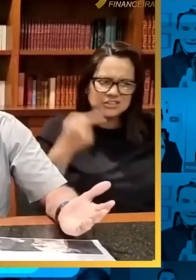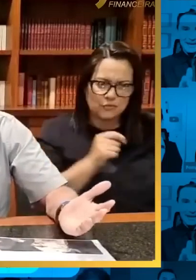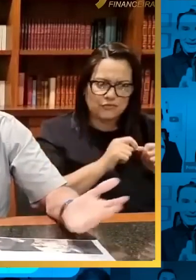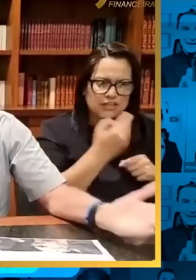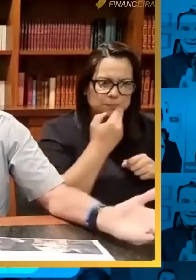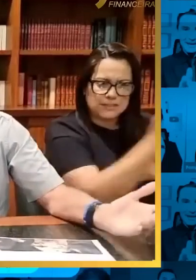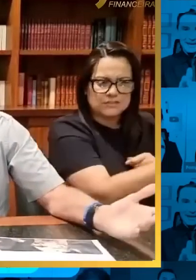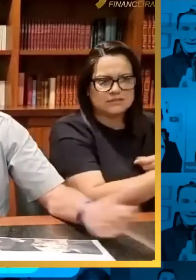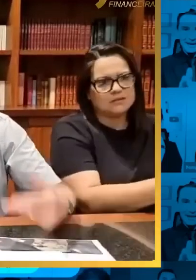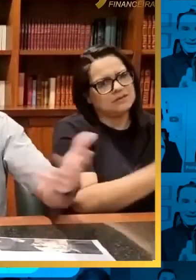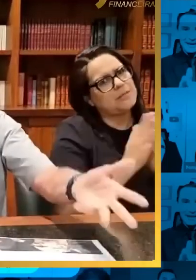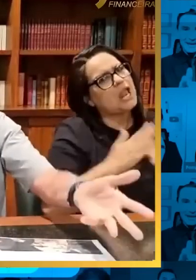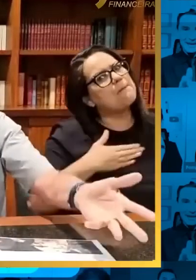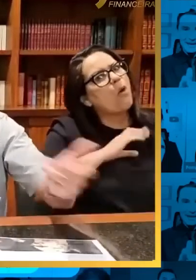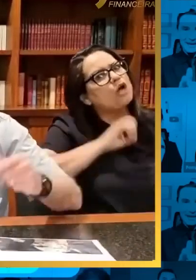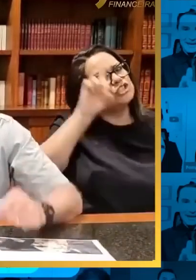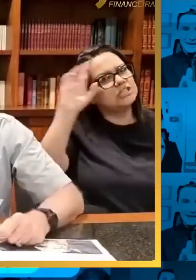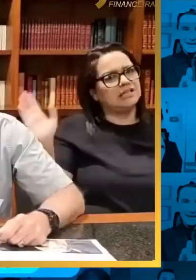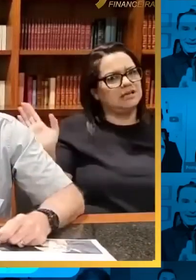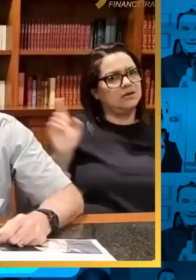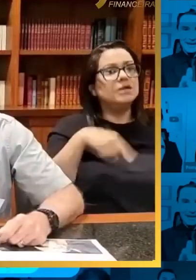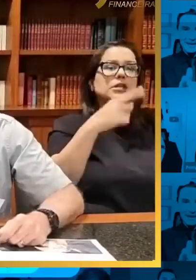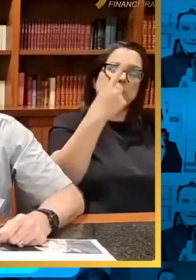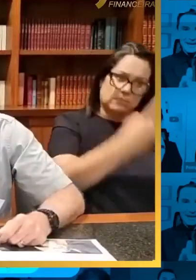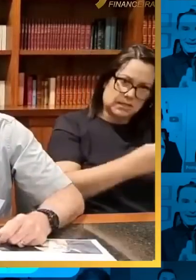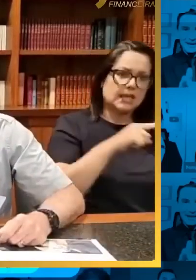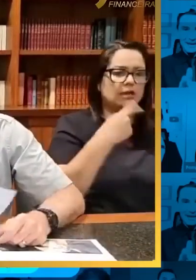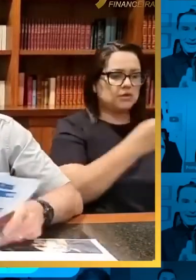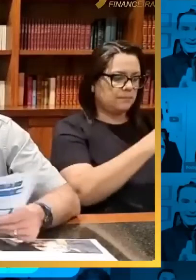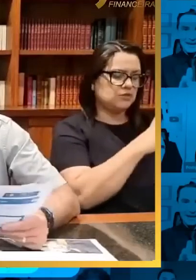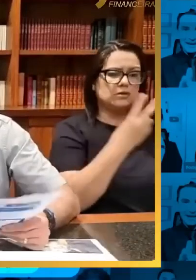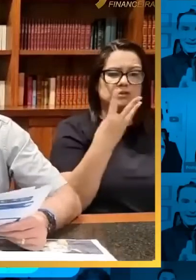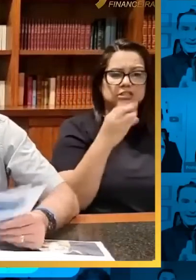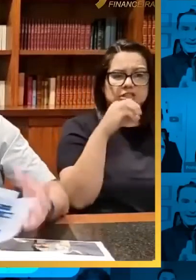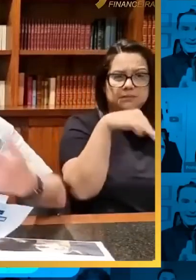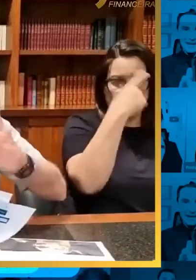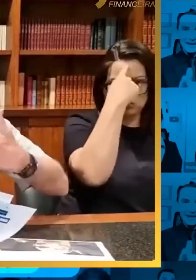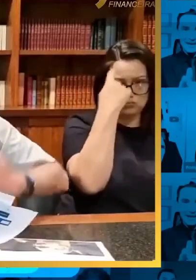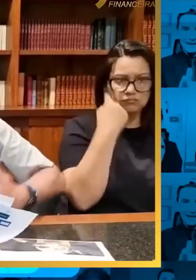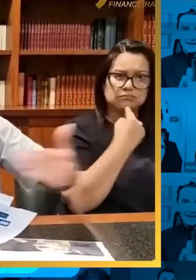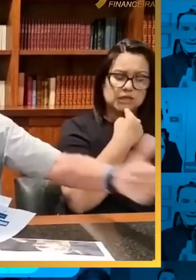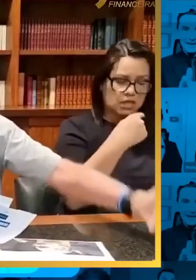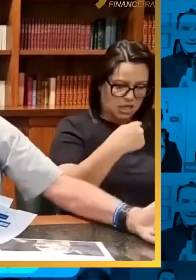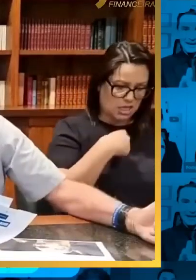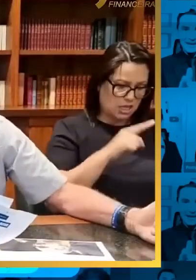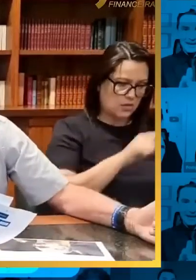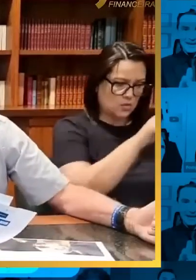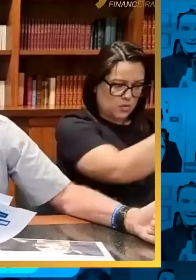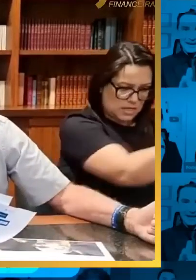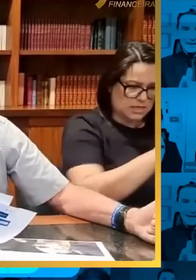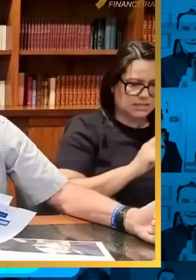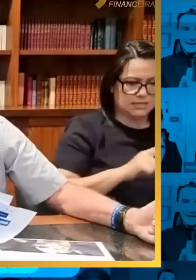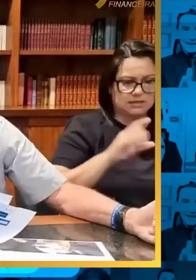de Deus, pelo amor de Deus. E depois tem uma reunião reservada com o Biden, de 30 minutos. Presente eu, Carlos